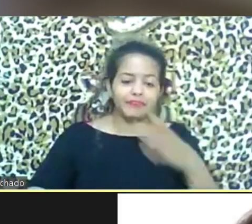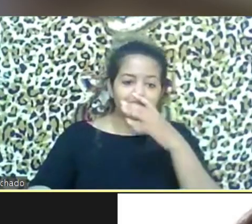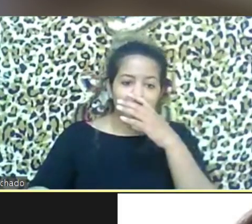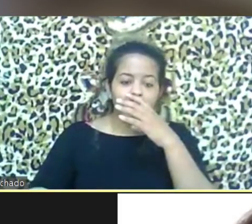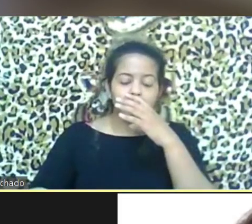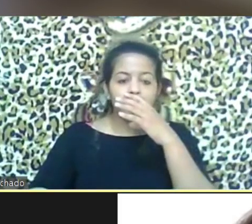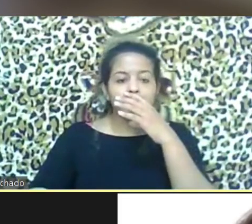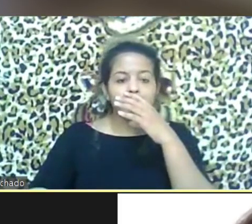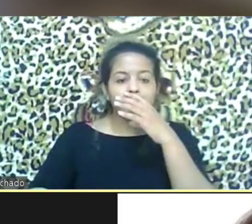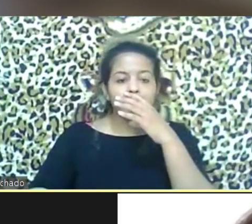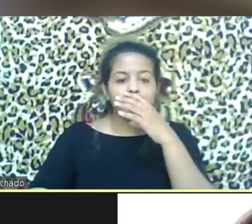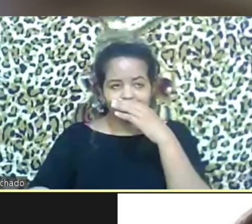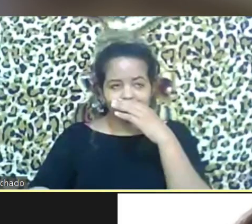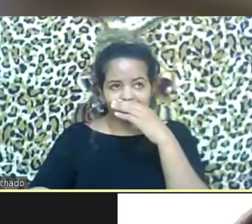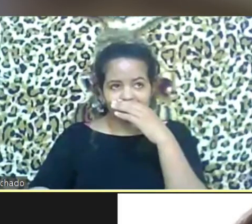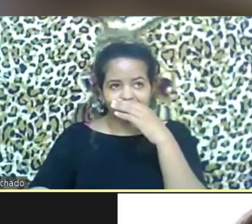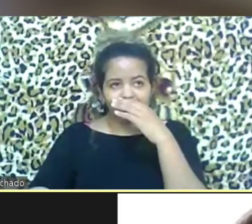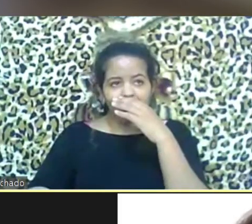trabalhar e manter